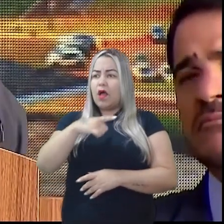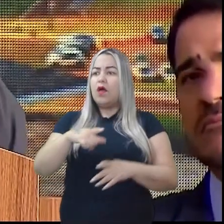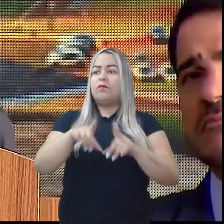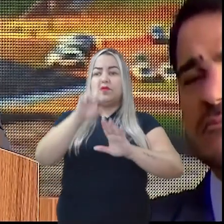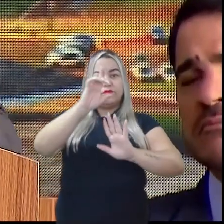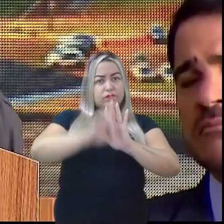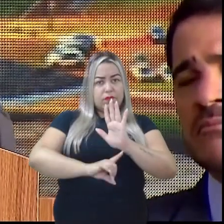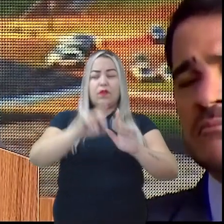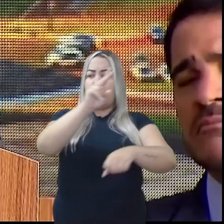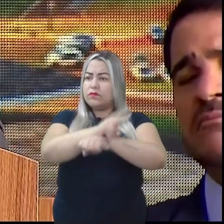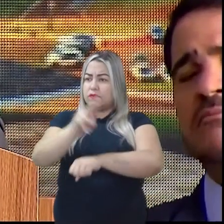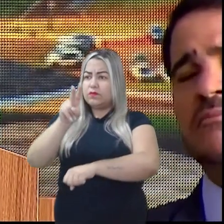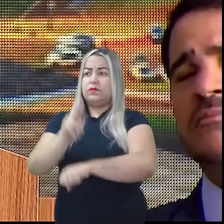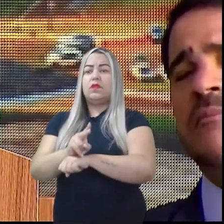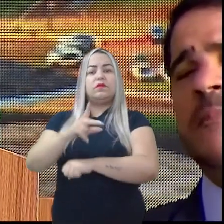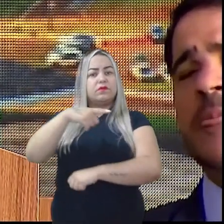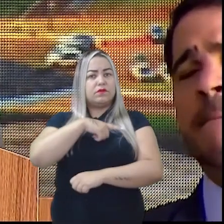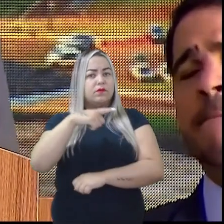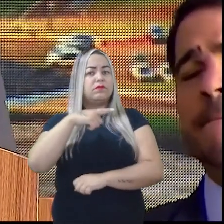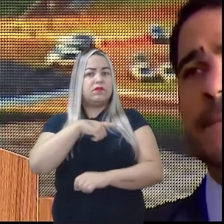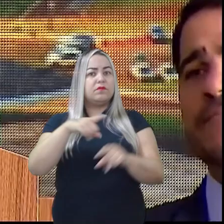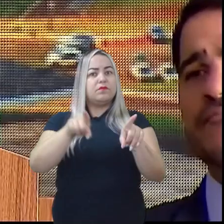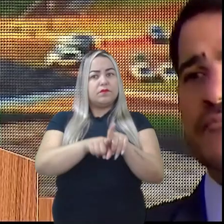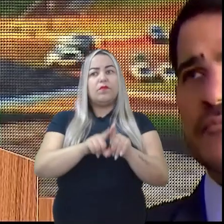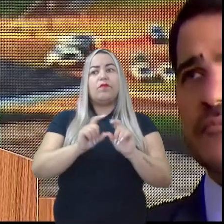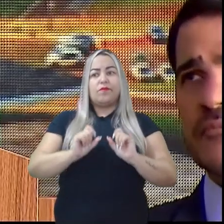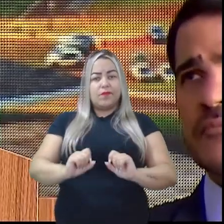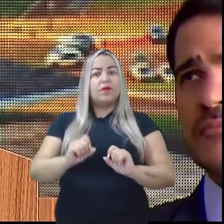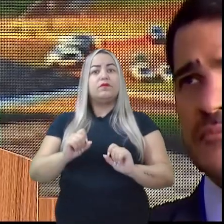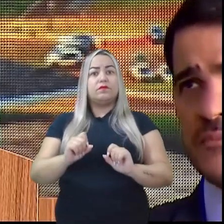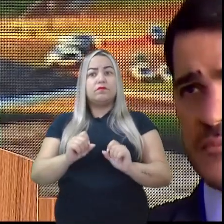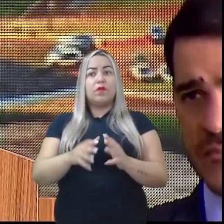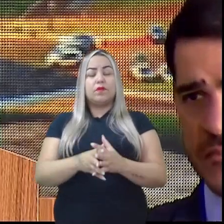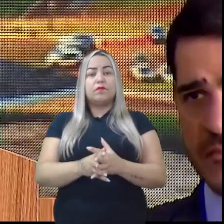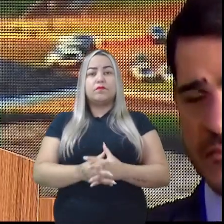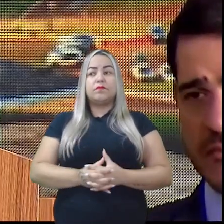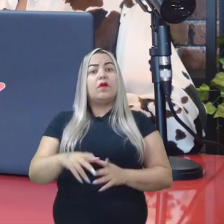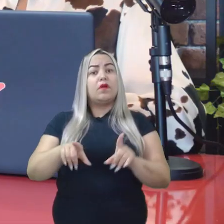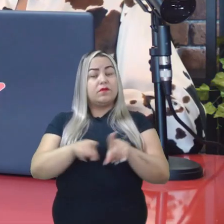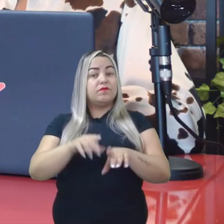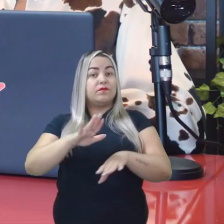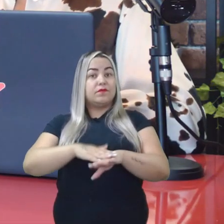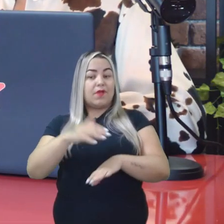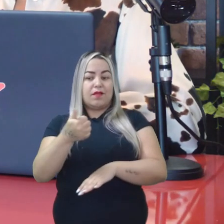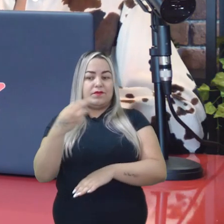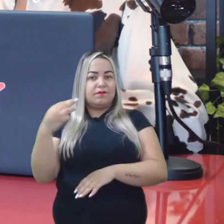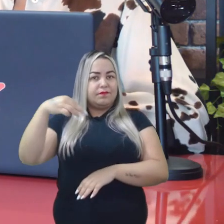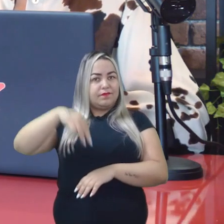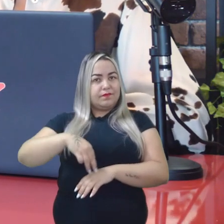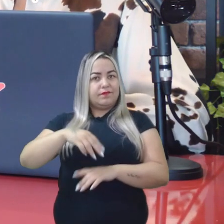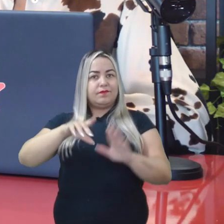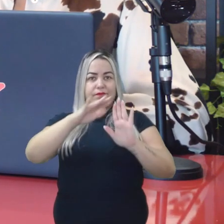Terão amplo direito de defesa e terão direito à presunção de inocência. E esse foi mais